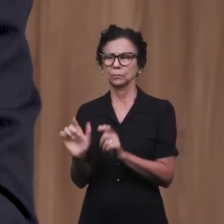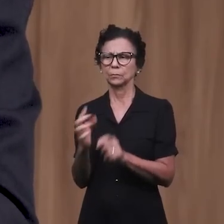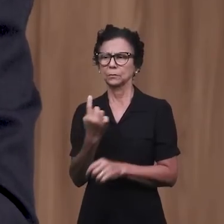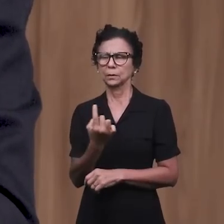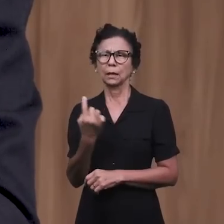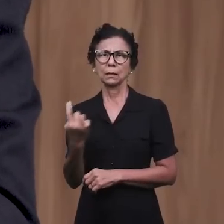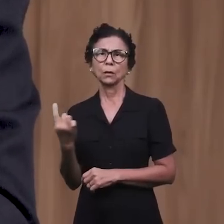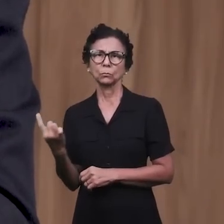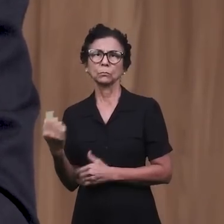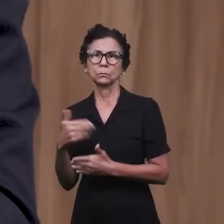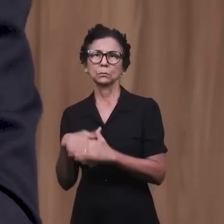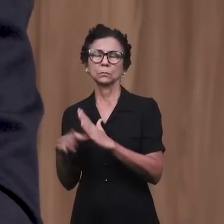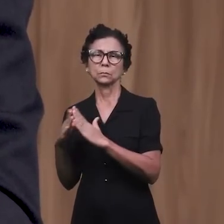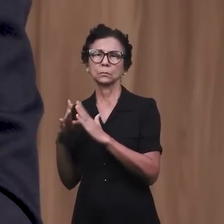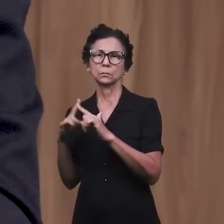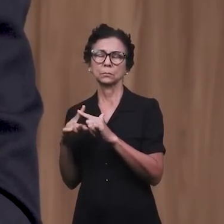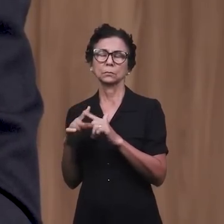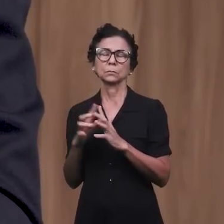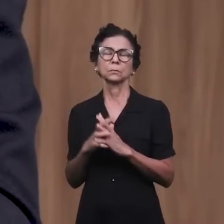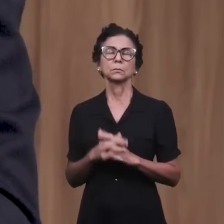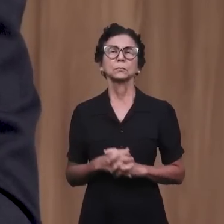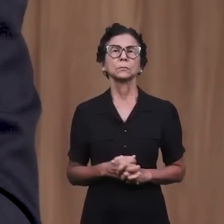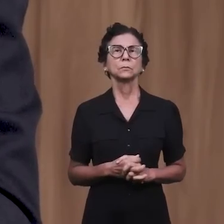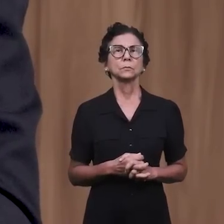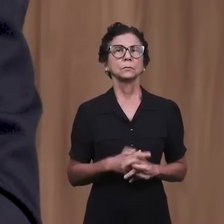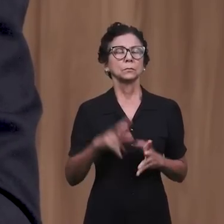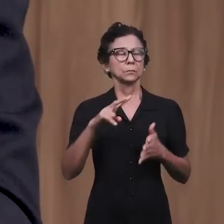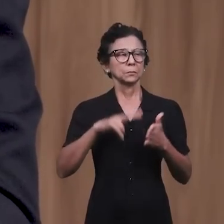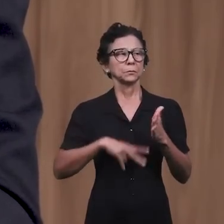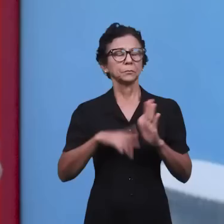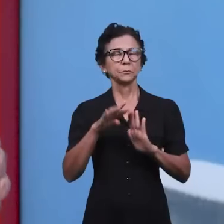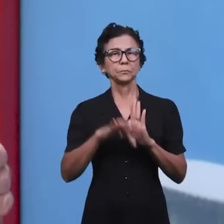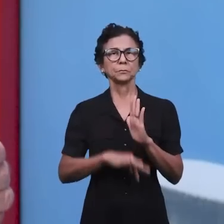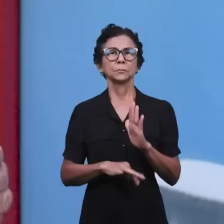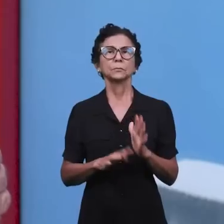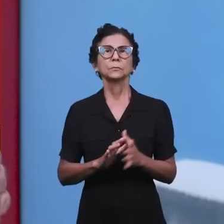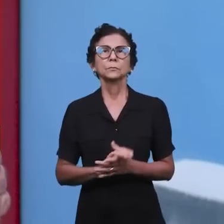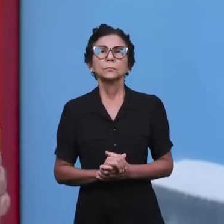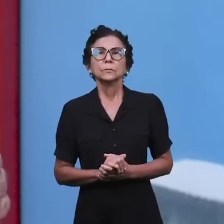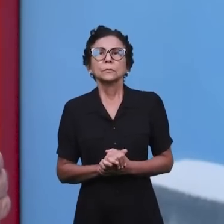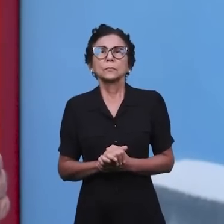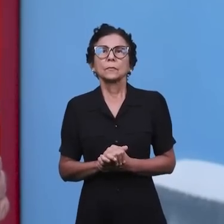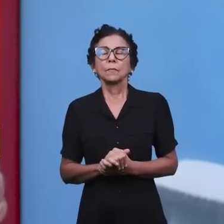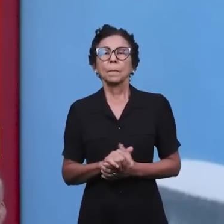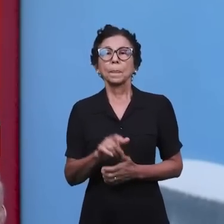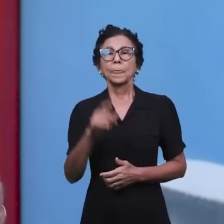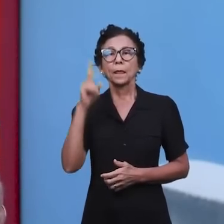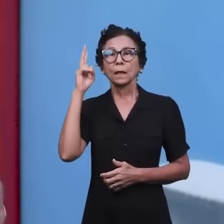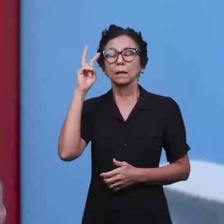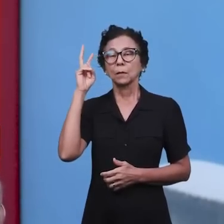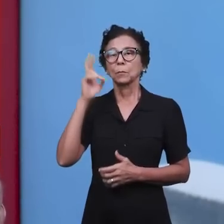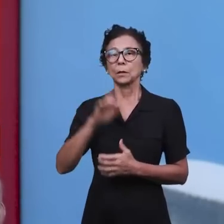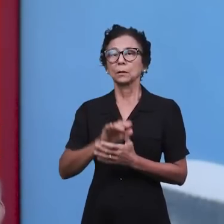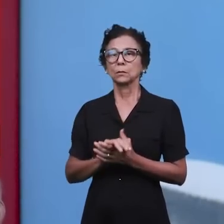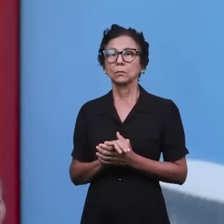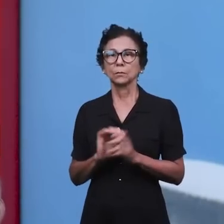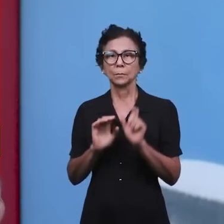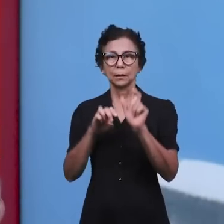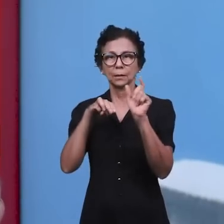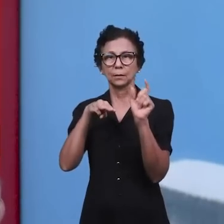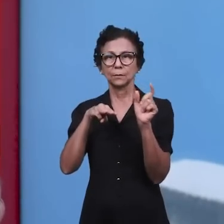da igreja. Pastor Luiz Fernando, poderia ler os textos bíblicos que nós vamos iniciar? Eu vou ler, só lembrando que a palavra